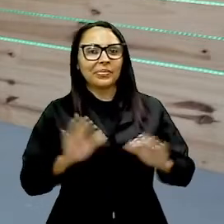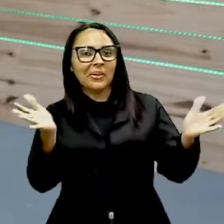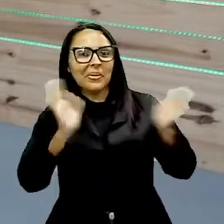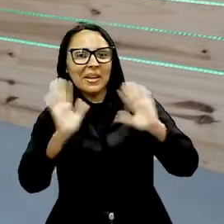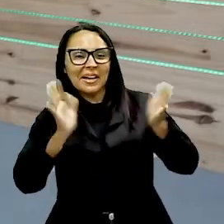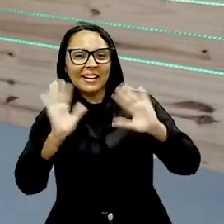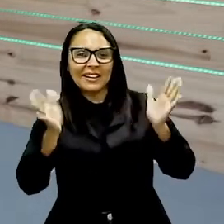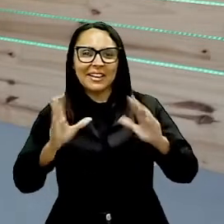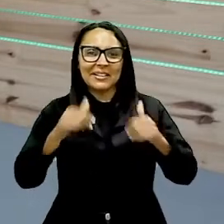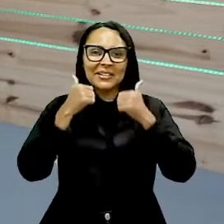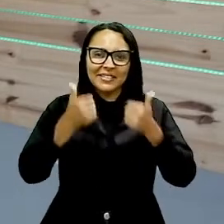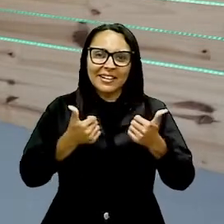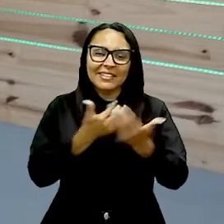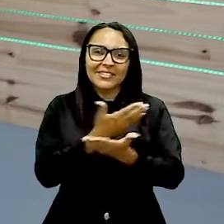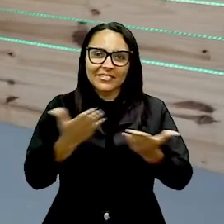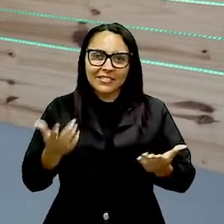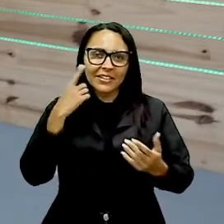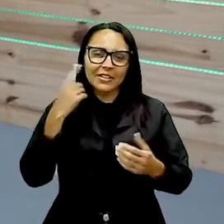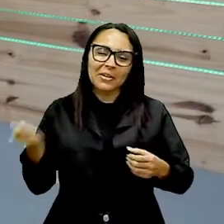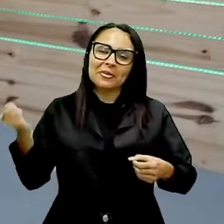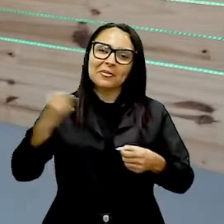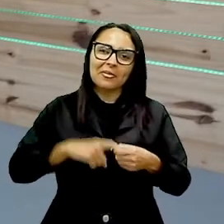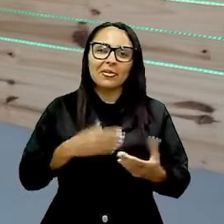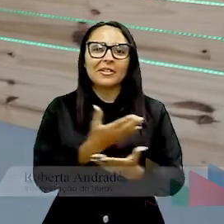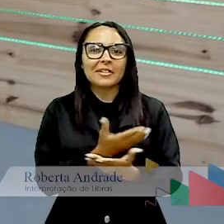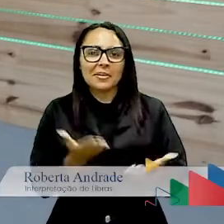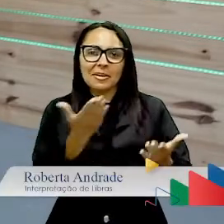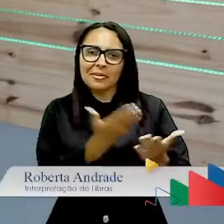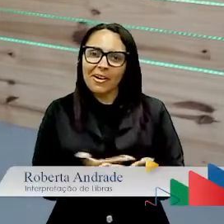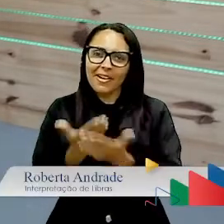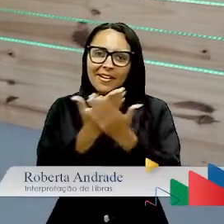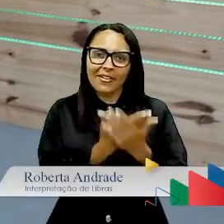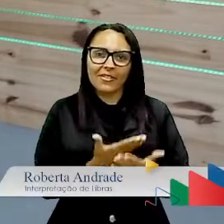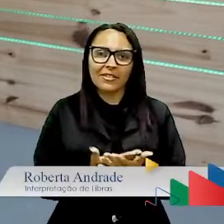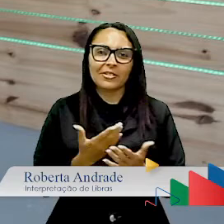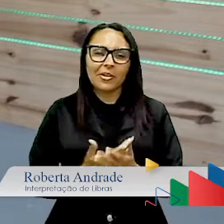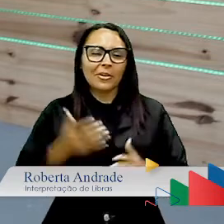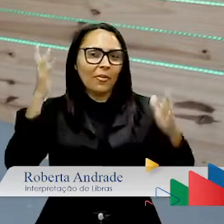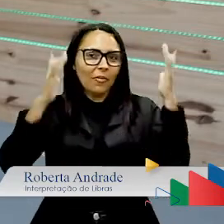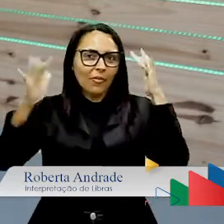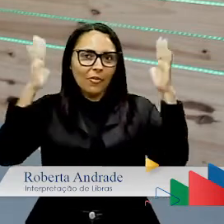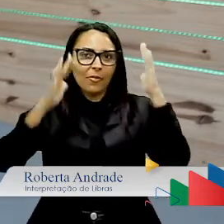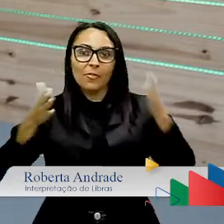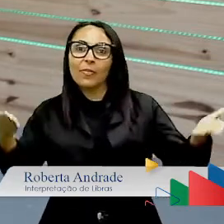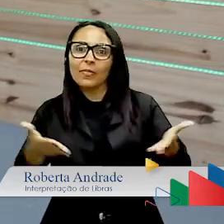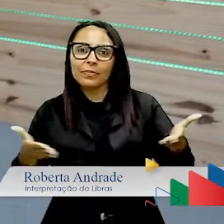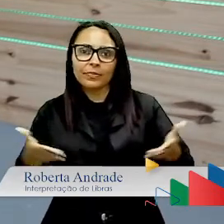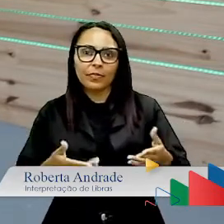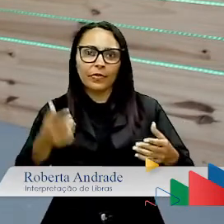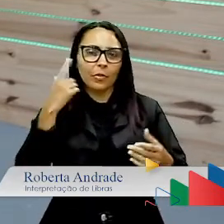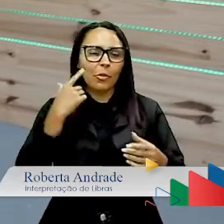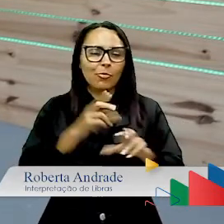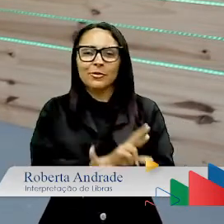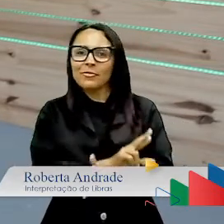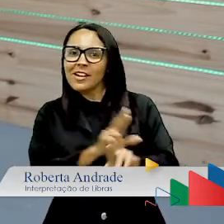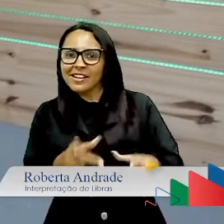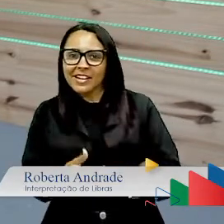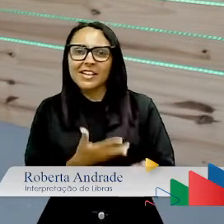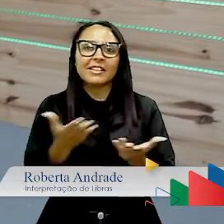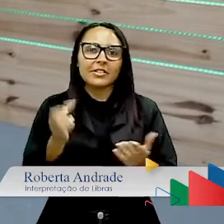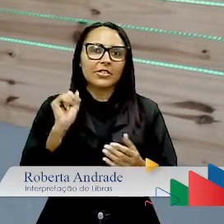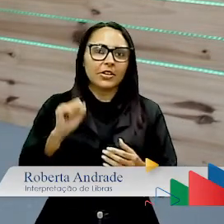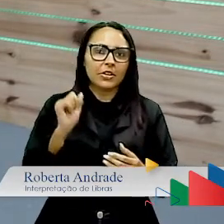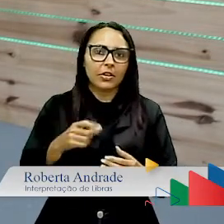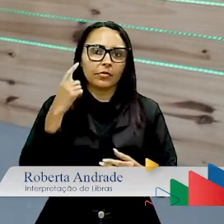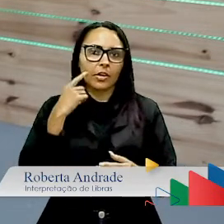Olá, galera, tudo certinho? Estamos de volta para mais uma aula de filosofia. Hoje um pouquinho diferente. Vamos